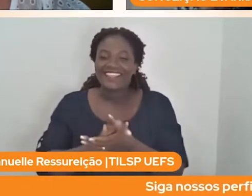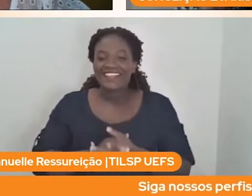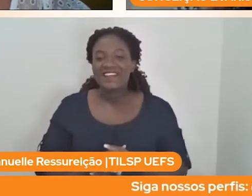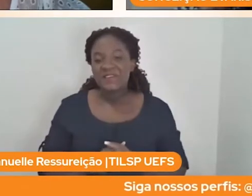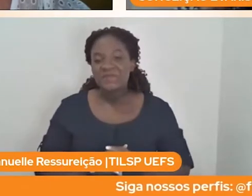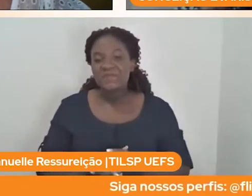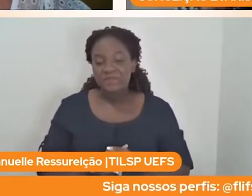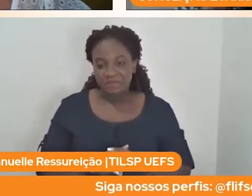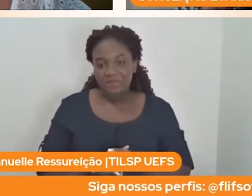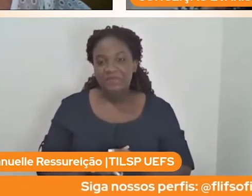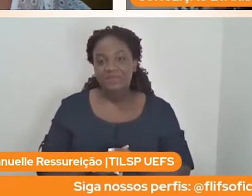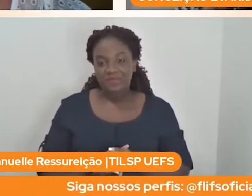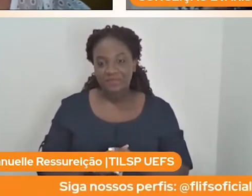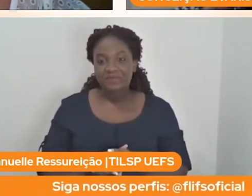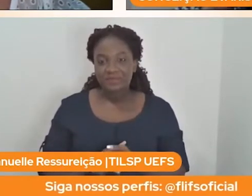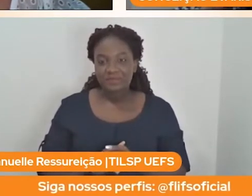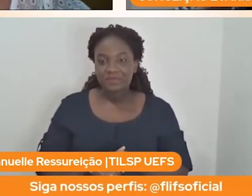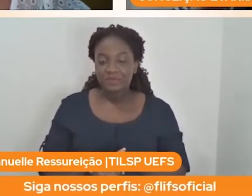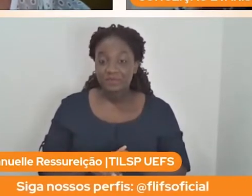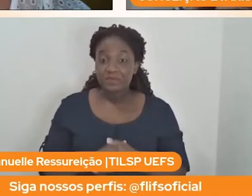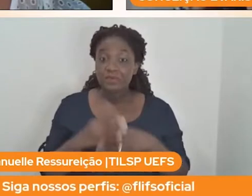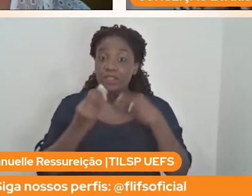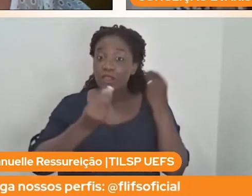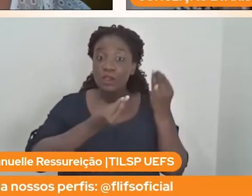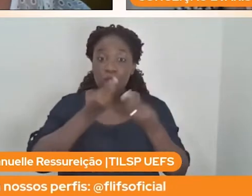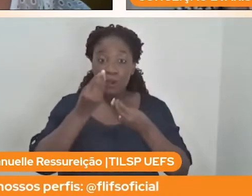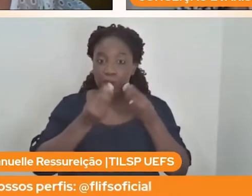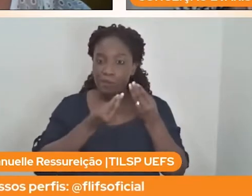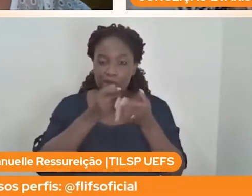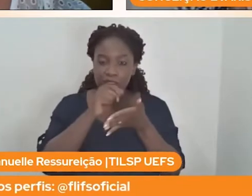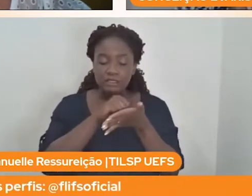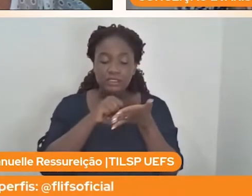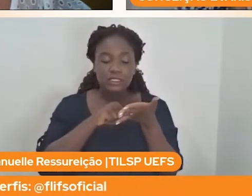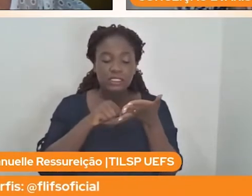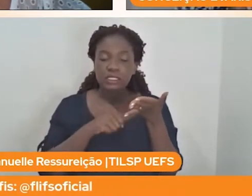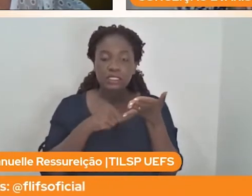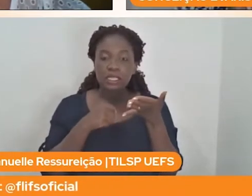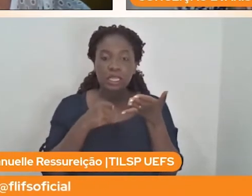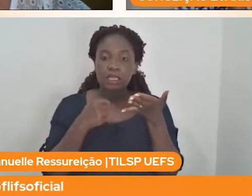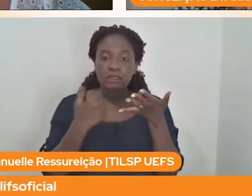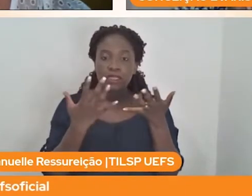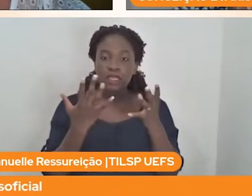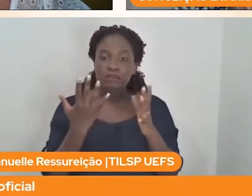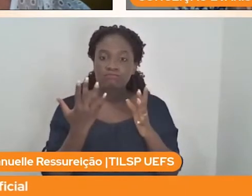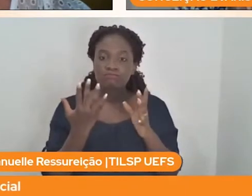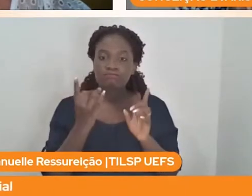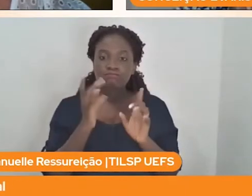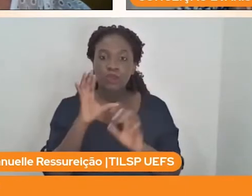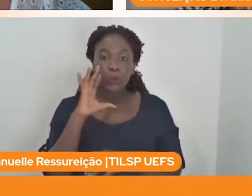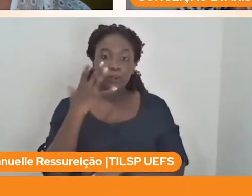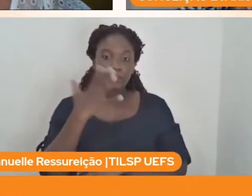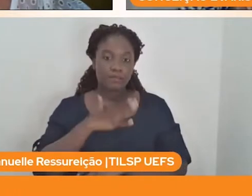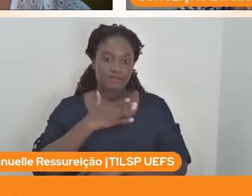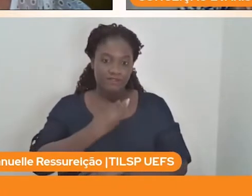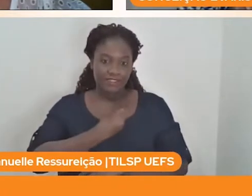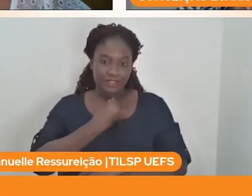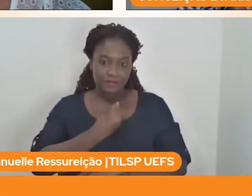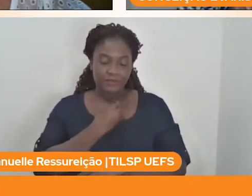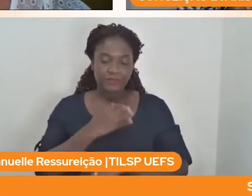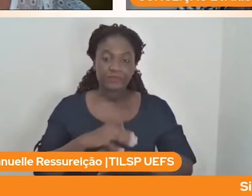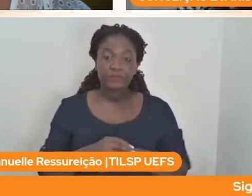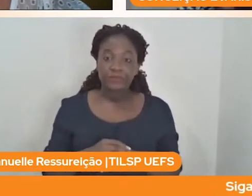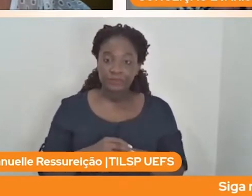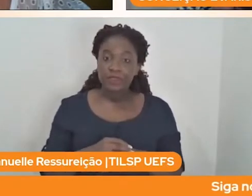Agora, essa é como a escrita aparece na minha vida como destino. Quando eu terminei, eu